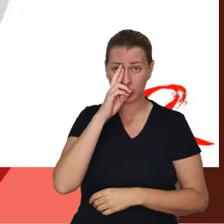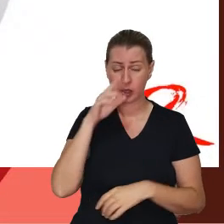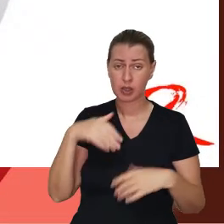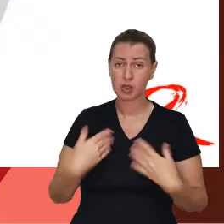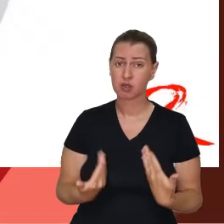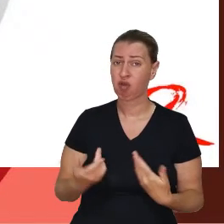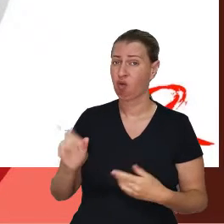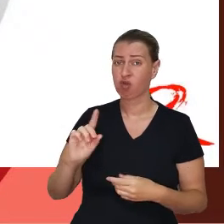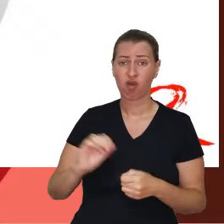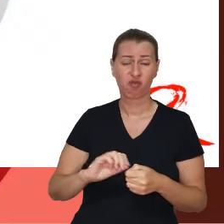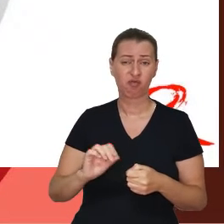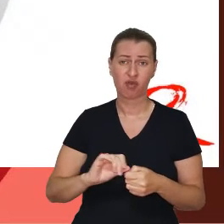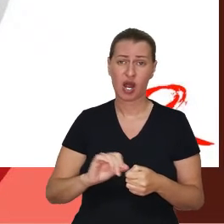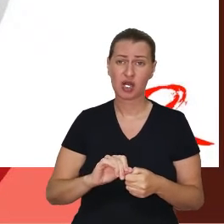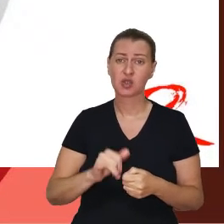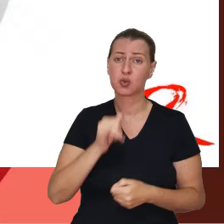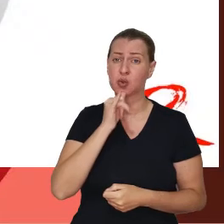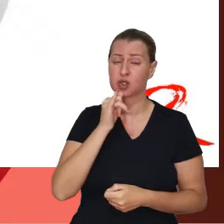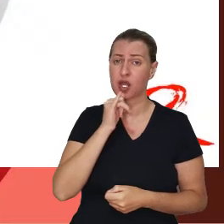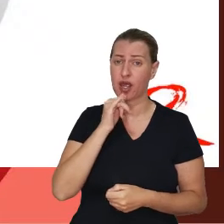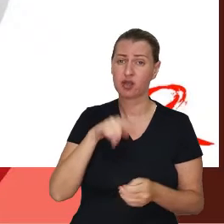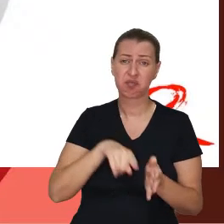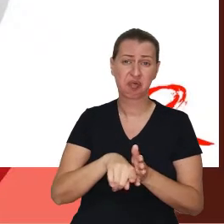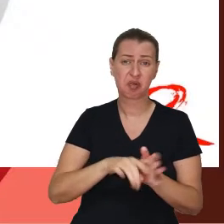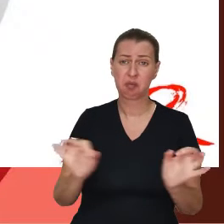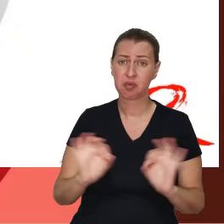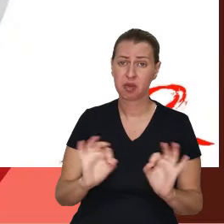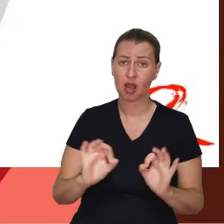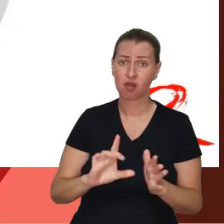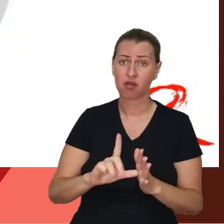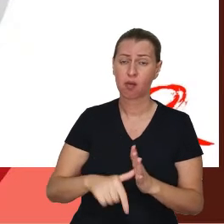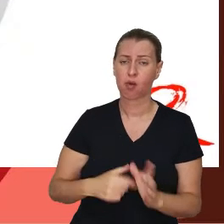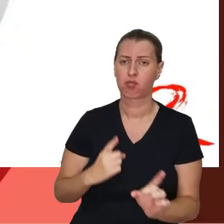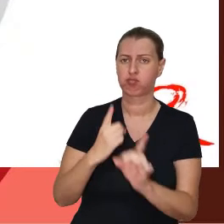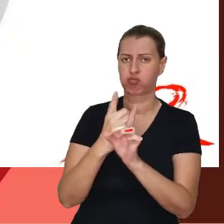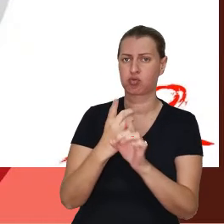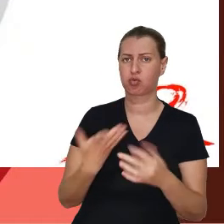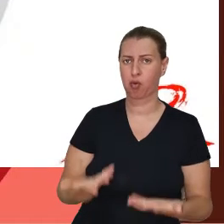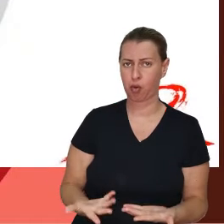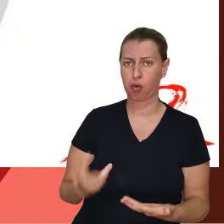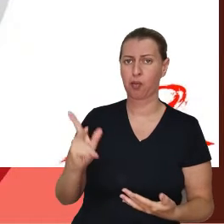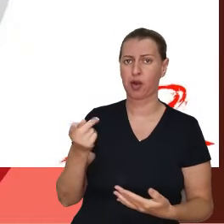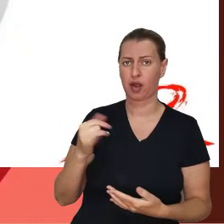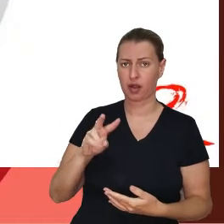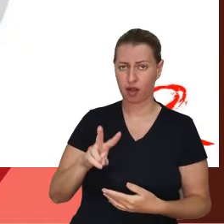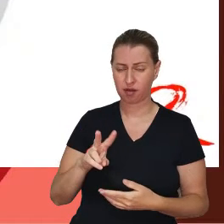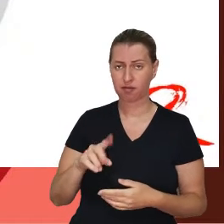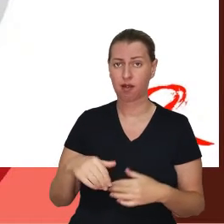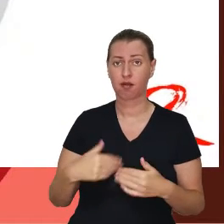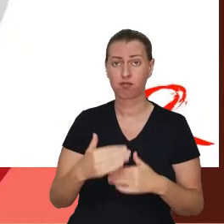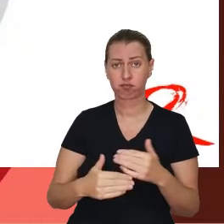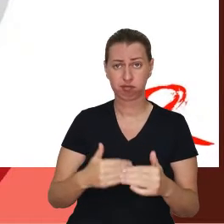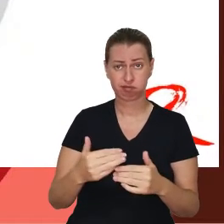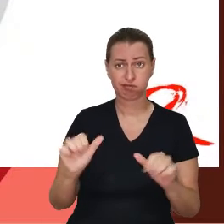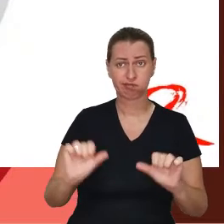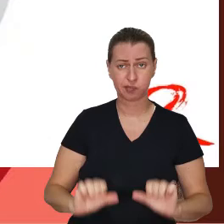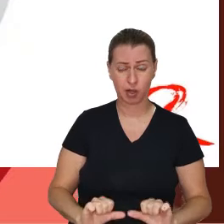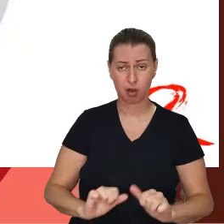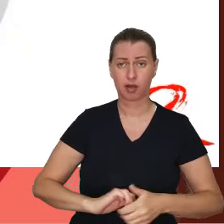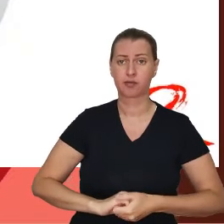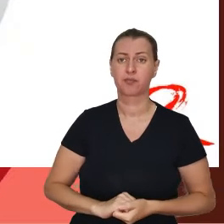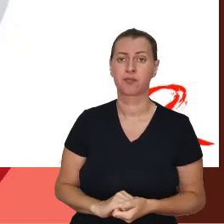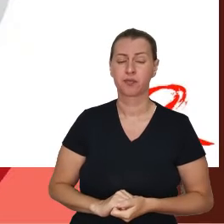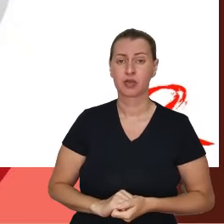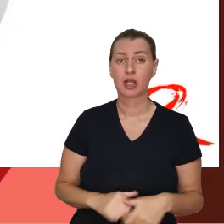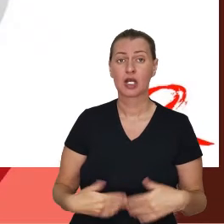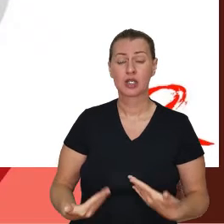o exame e vou acabar tendo um diagnóstico mais tardio, em que talvez eu já esteja num estágio mais avançado. Então,